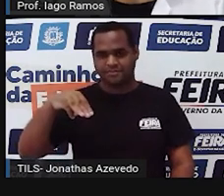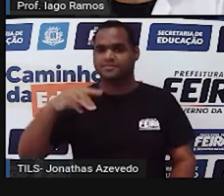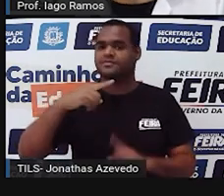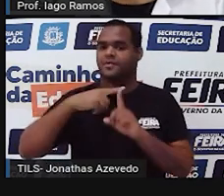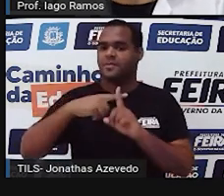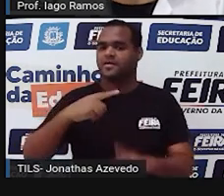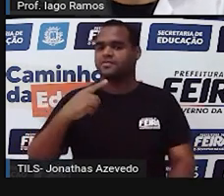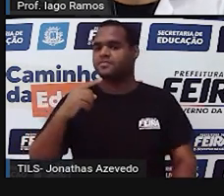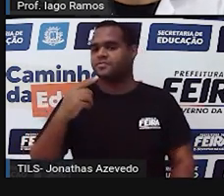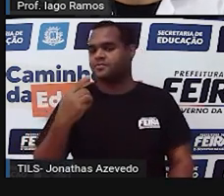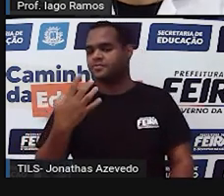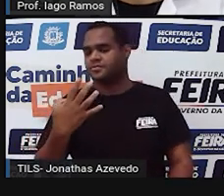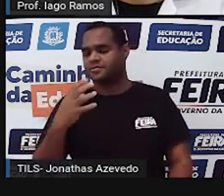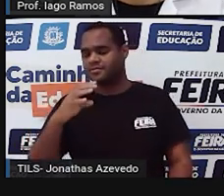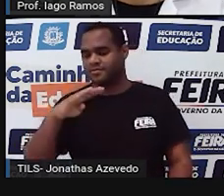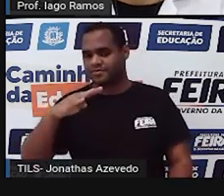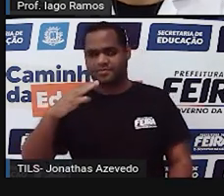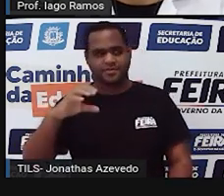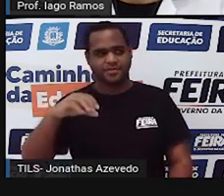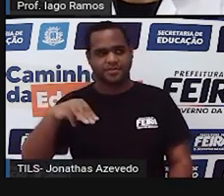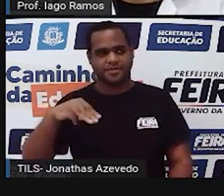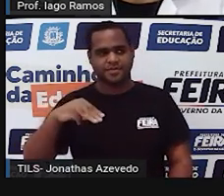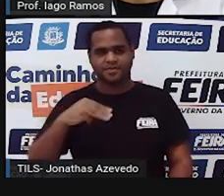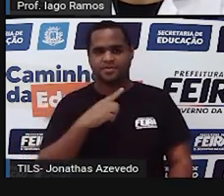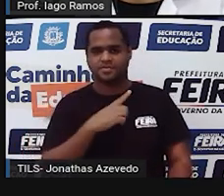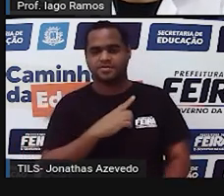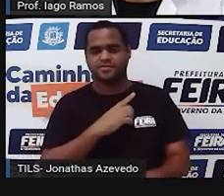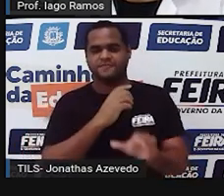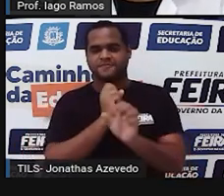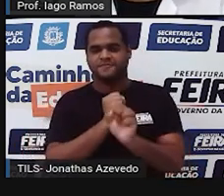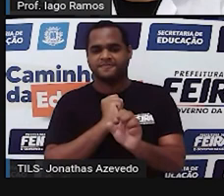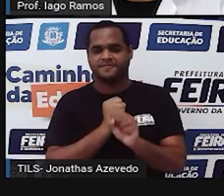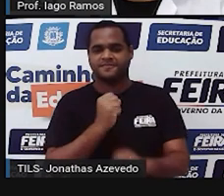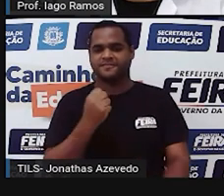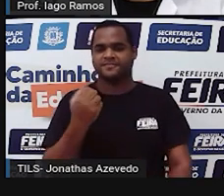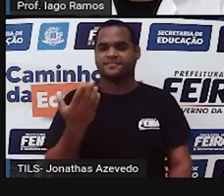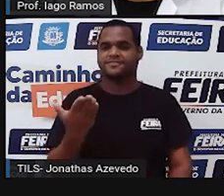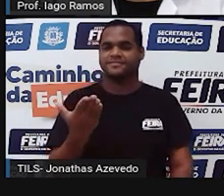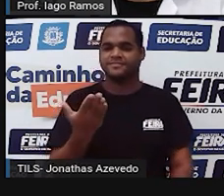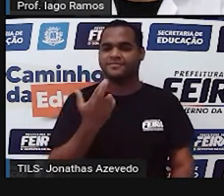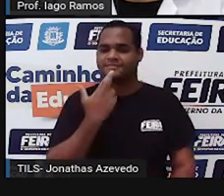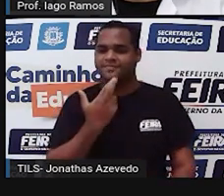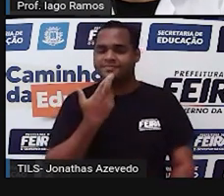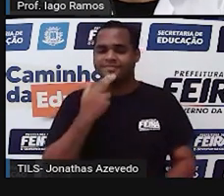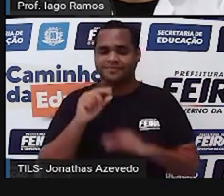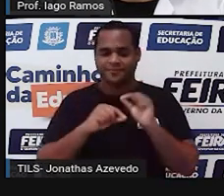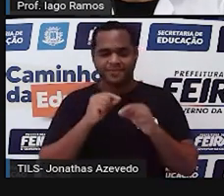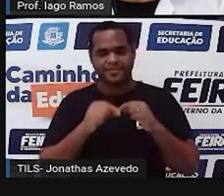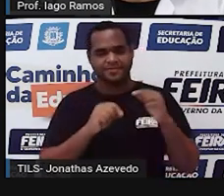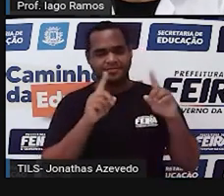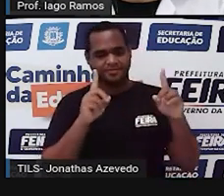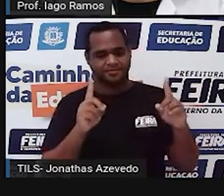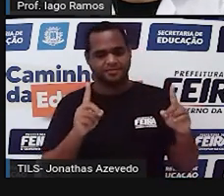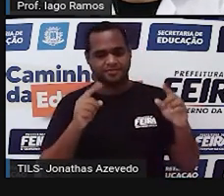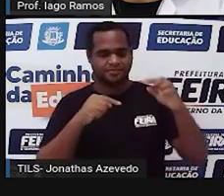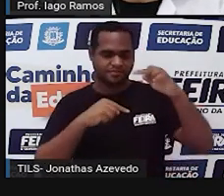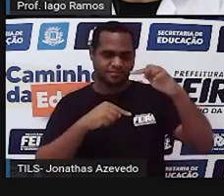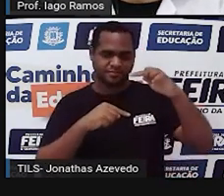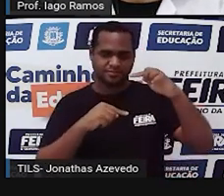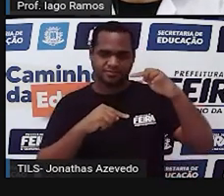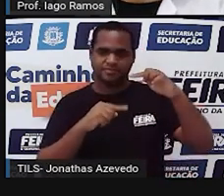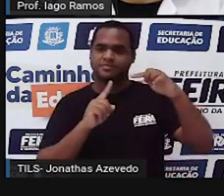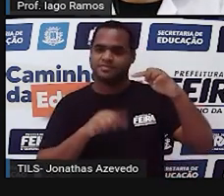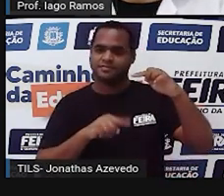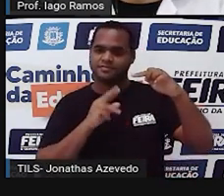mais um lado medindo 4 cm está aí os quatro lados né desse